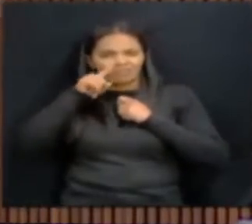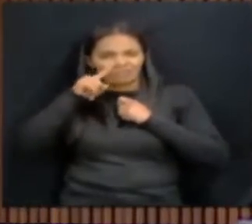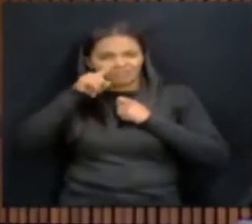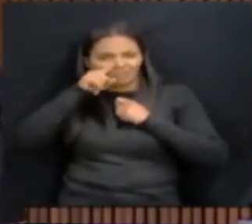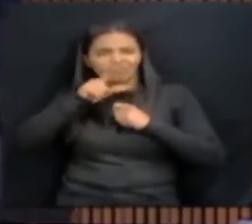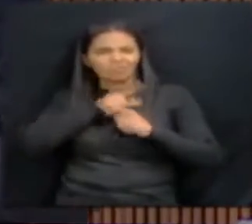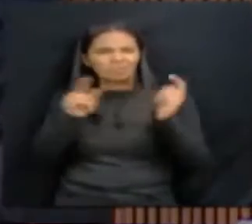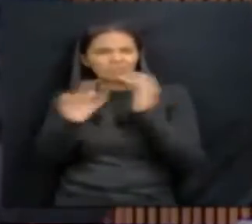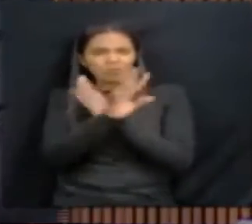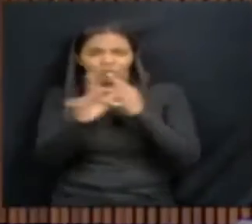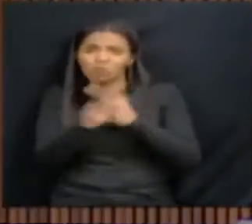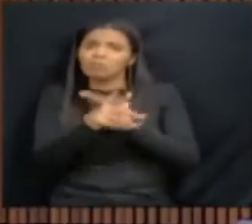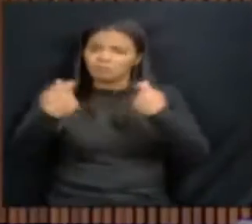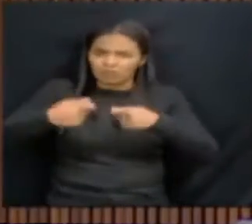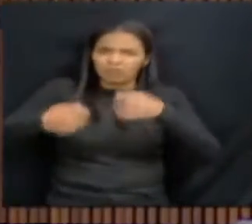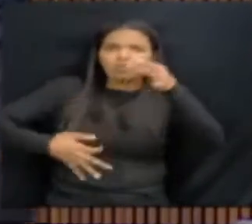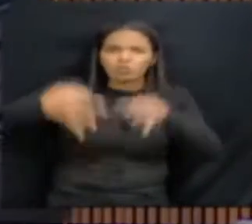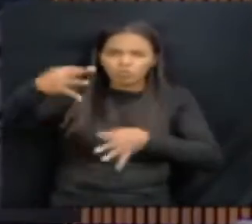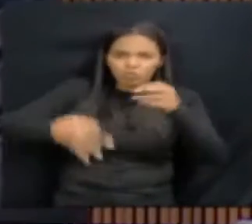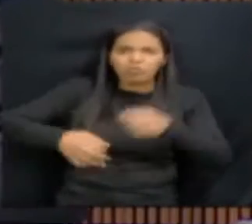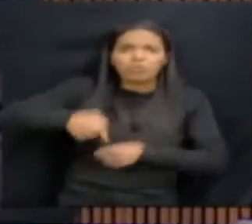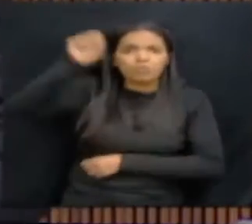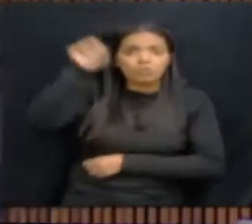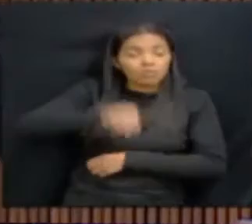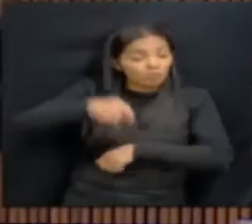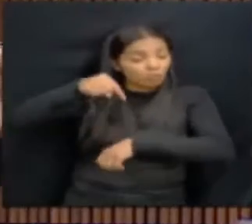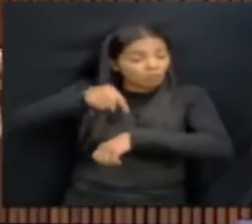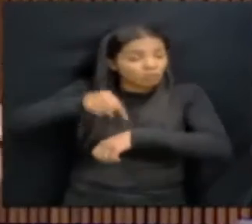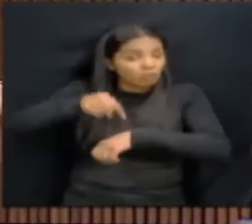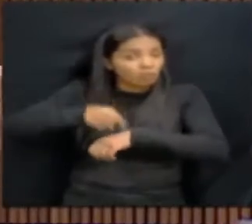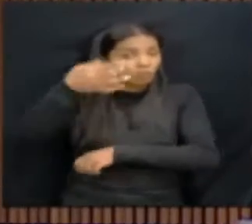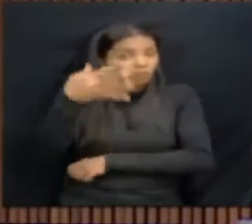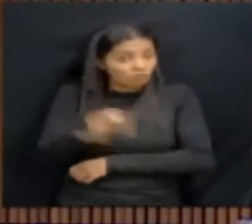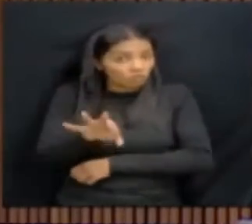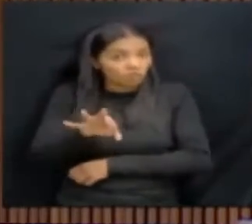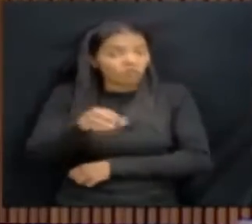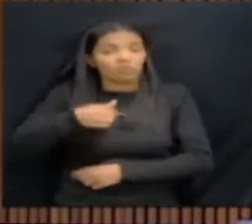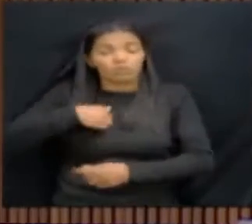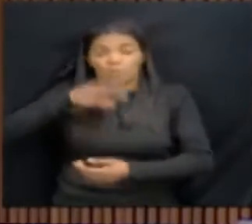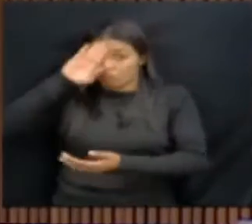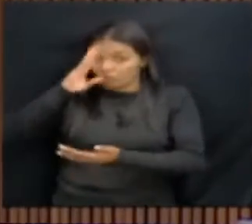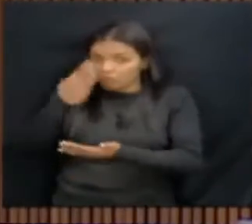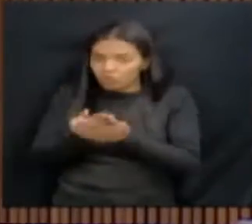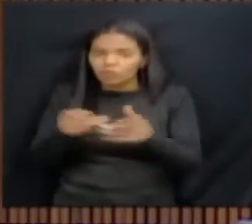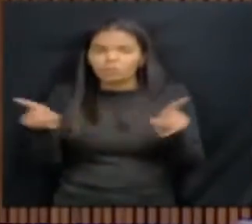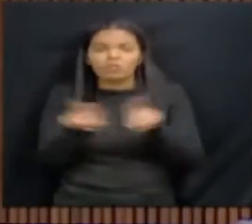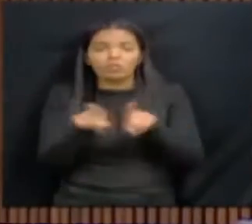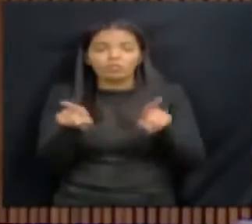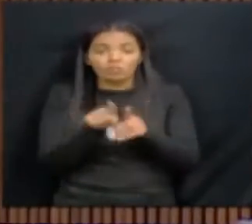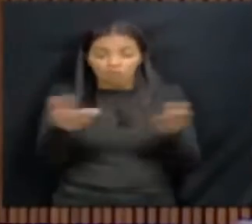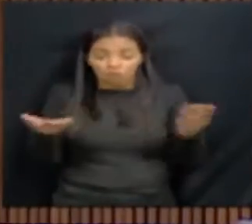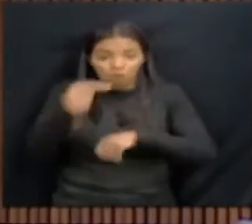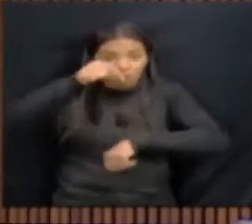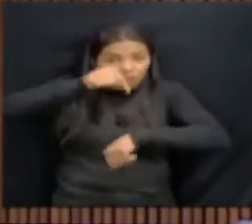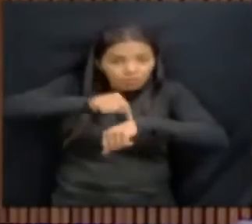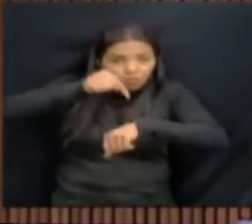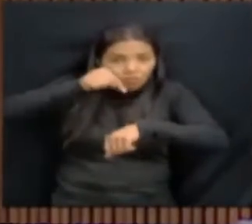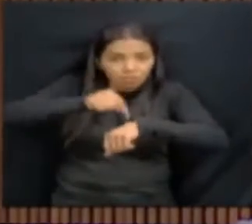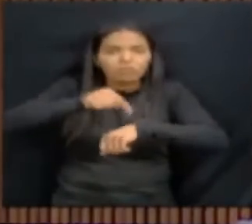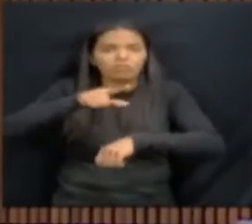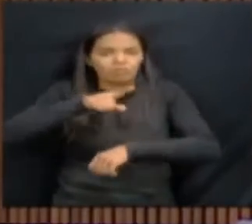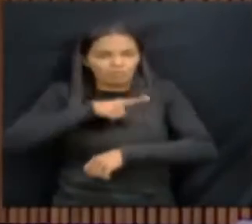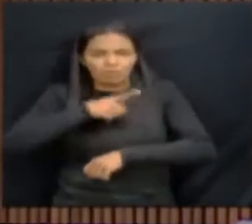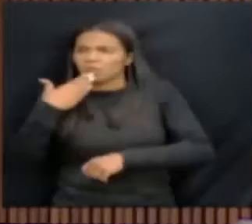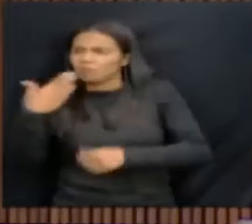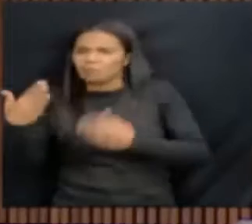ao julgamento dele, no momento certo. E eu acredito que inclusive nesse momento estão tendo pedidos